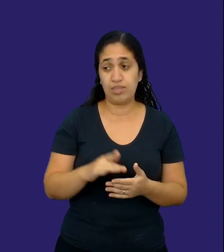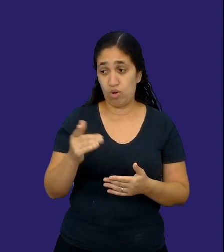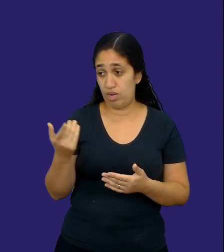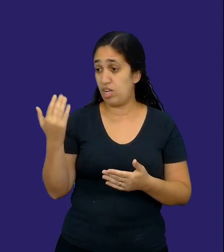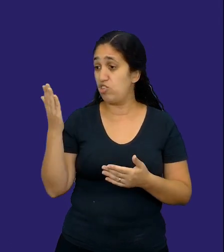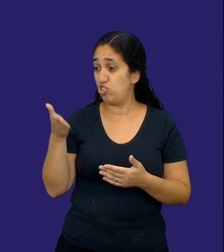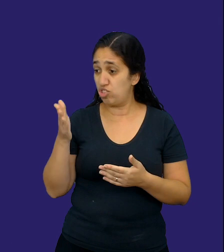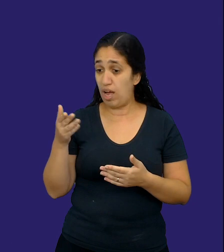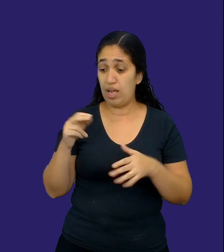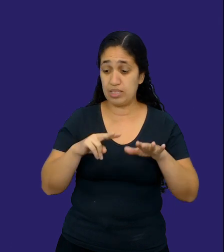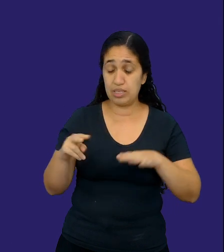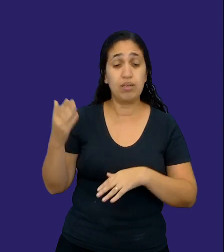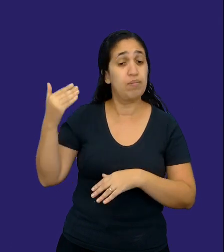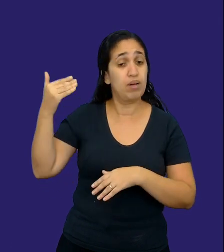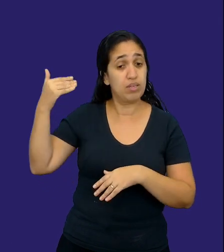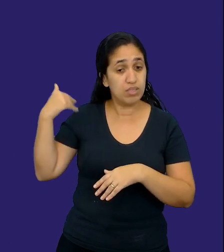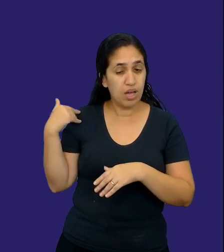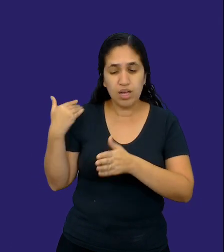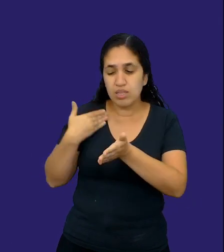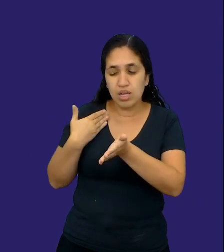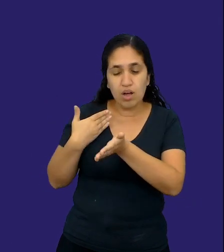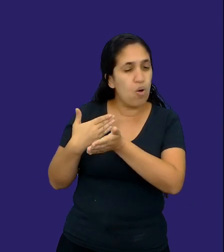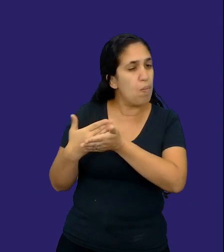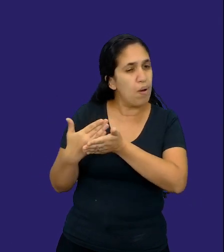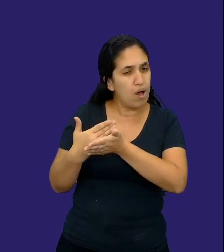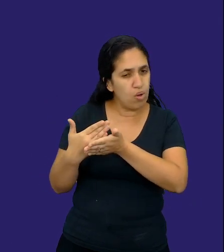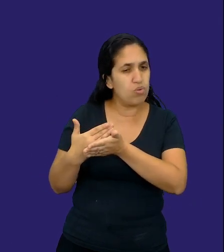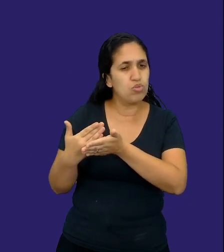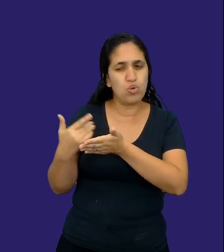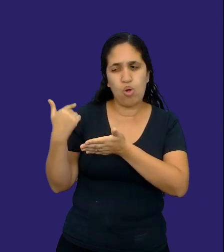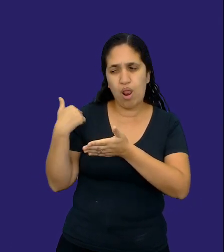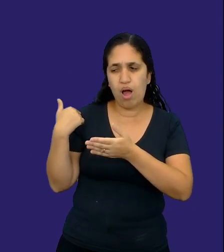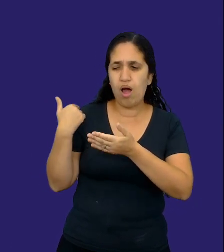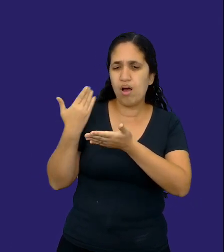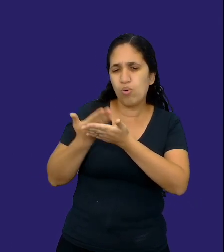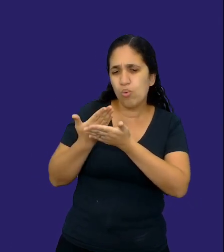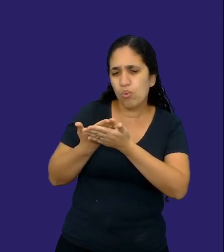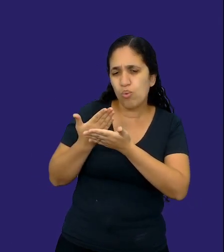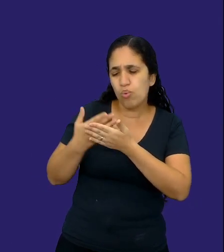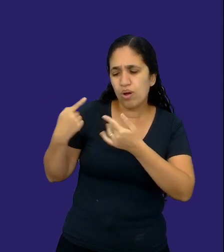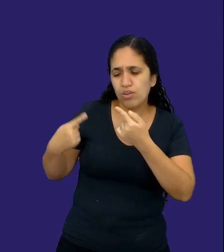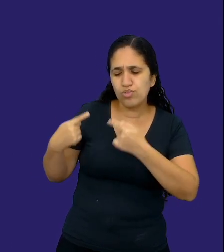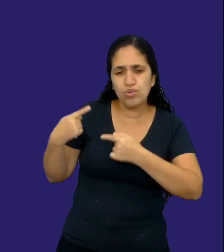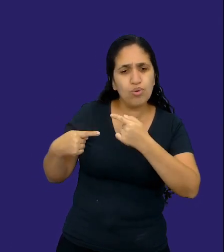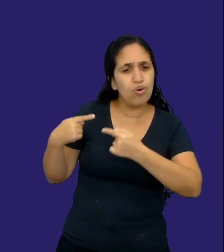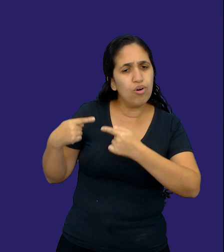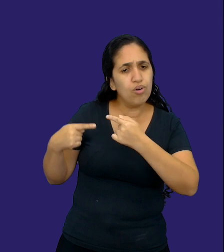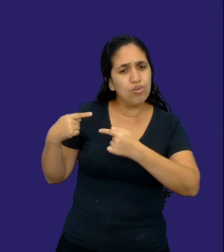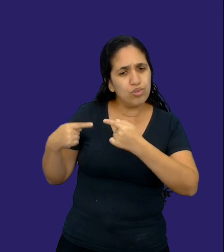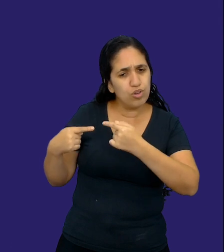começaram semana passada, quando eu fiz a formação, né, quando nós discutimos um pouco